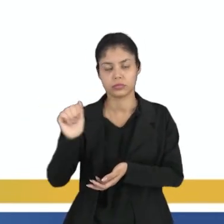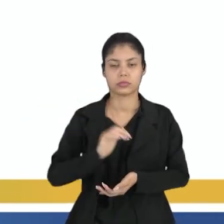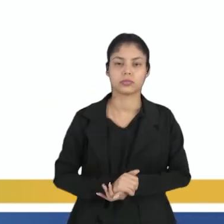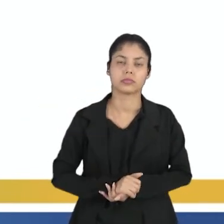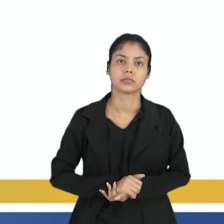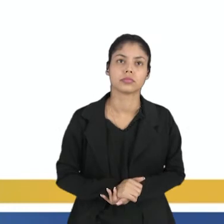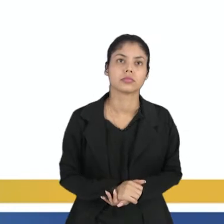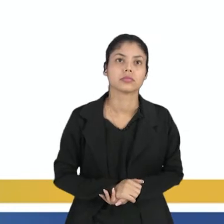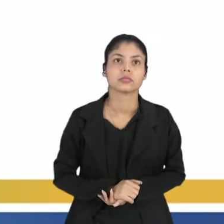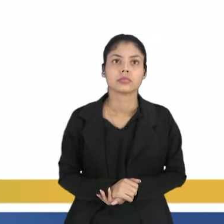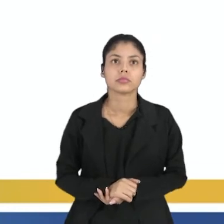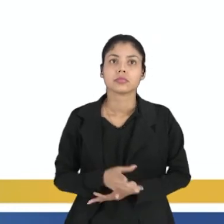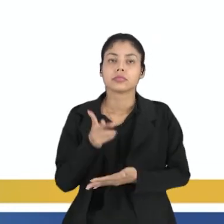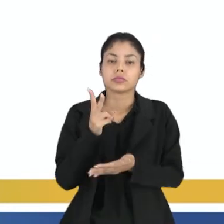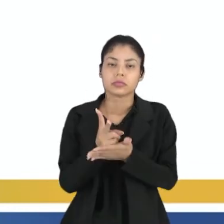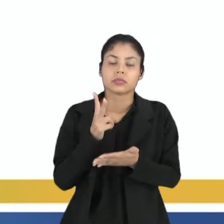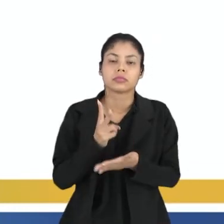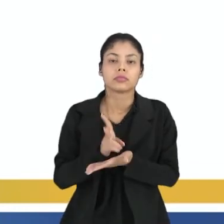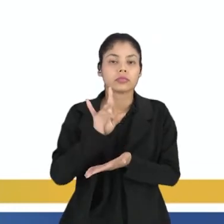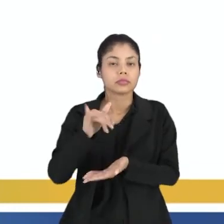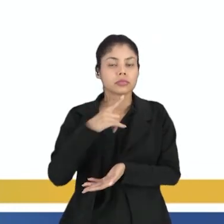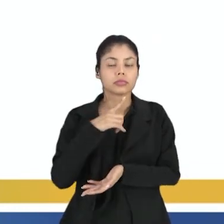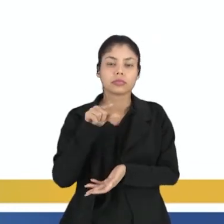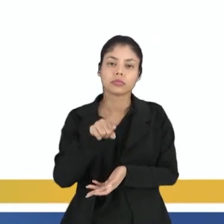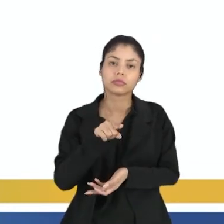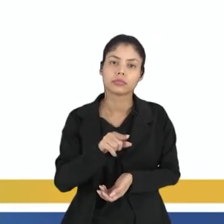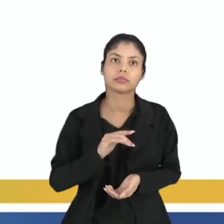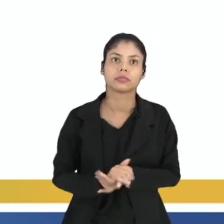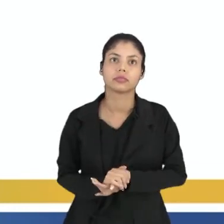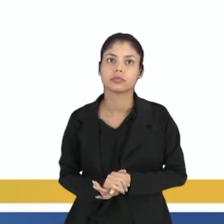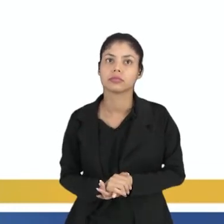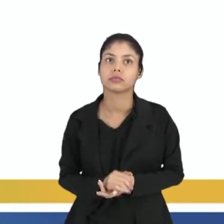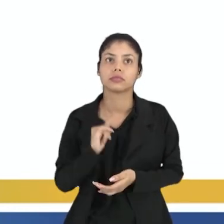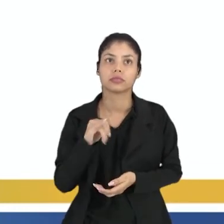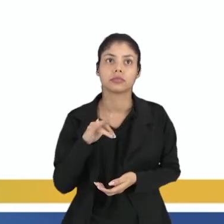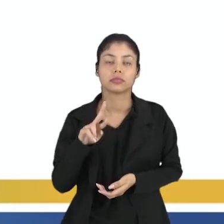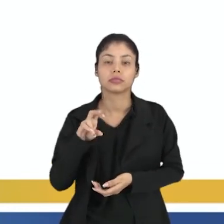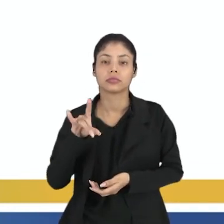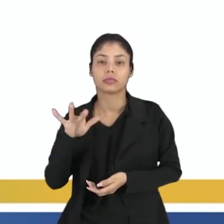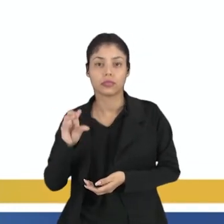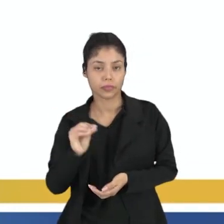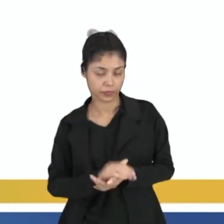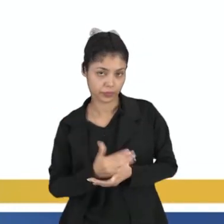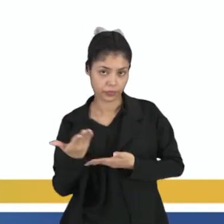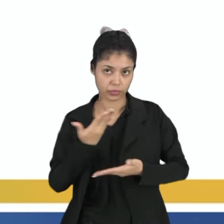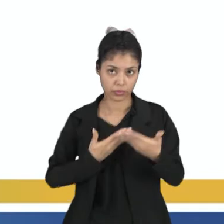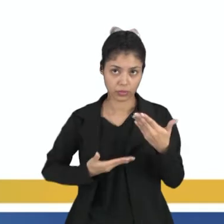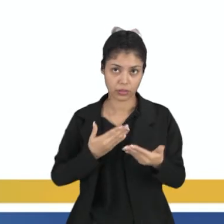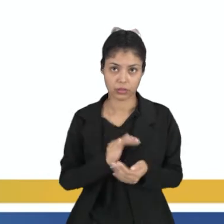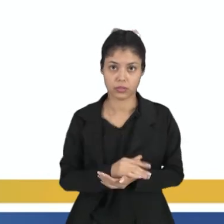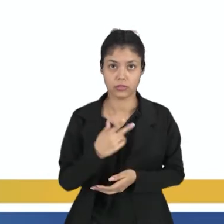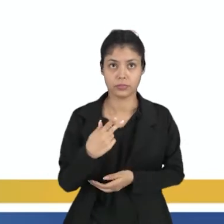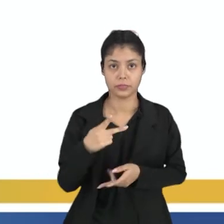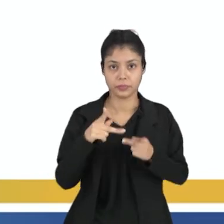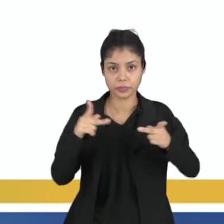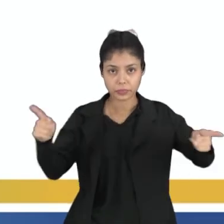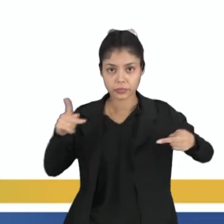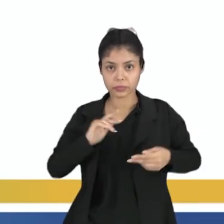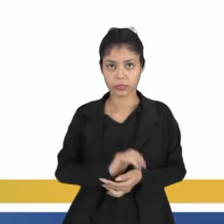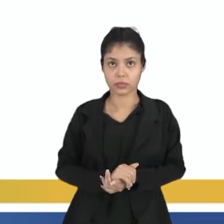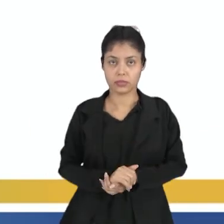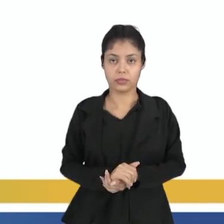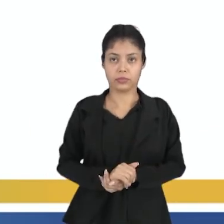equivalente a. Então, sempre vai ser intermediado essa relação por uma preposição.